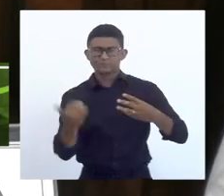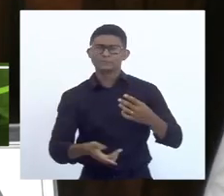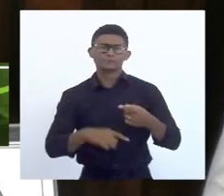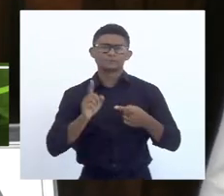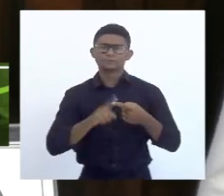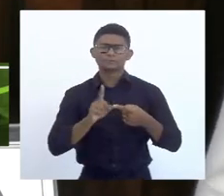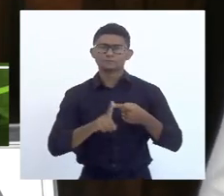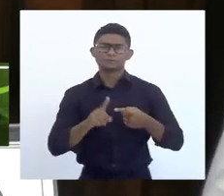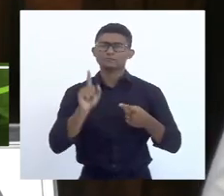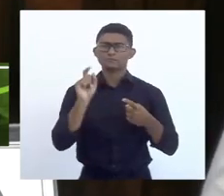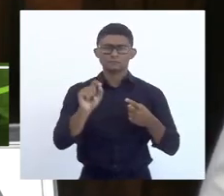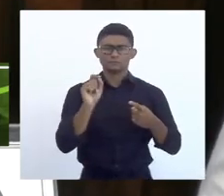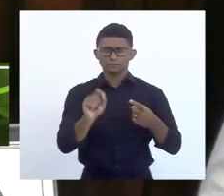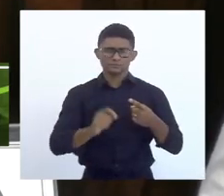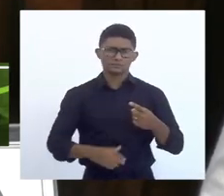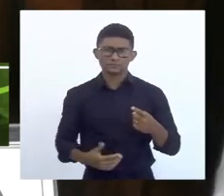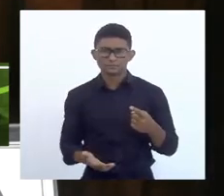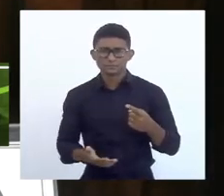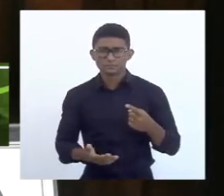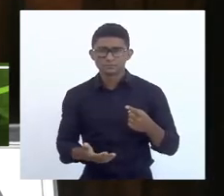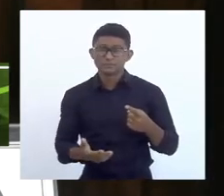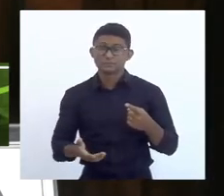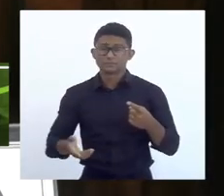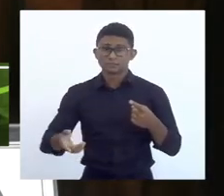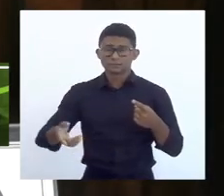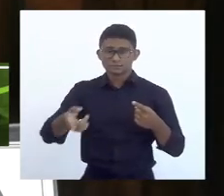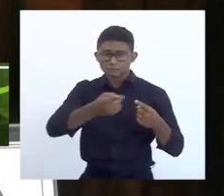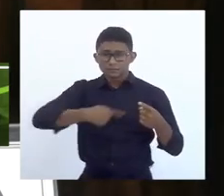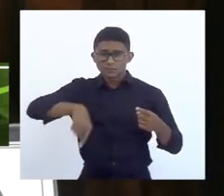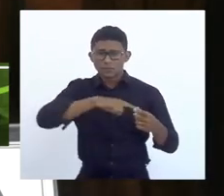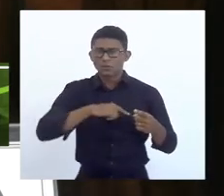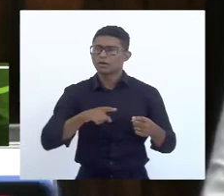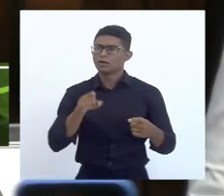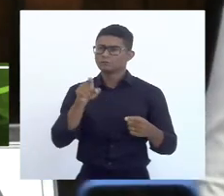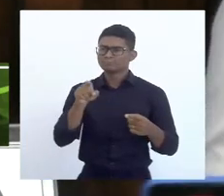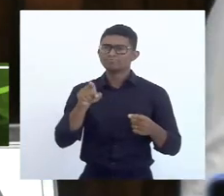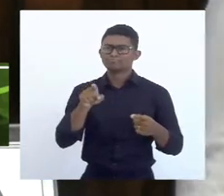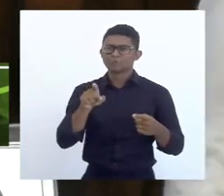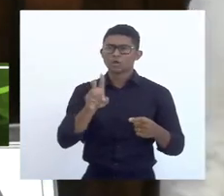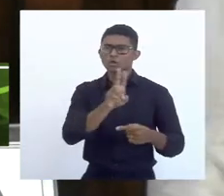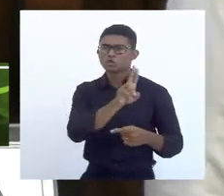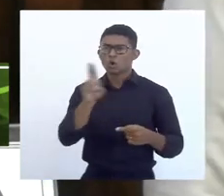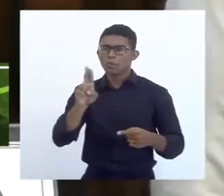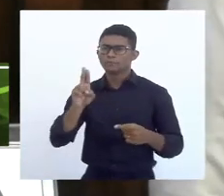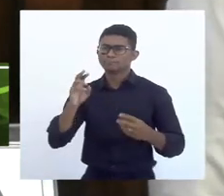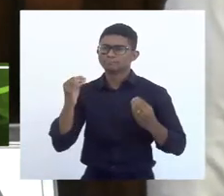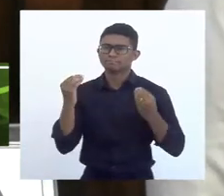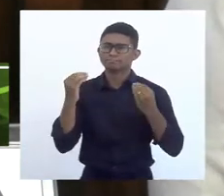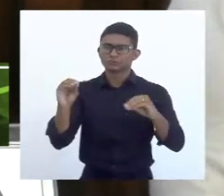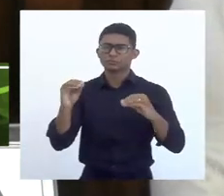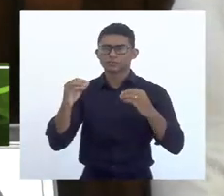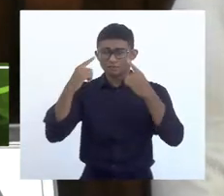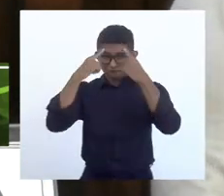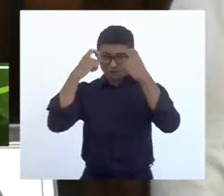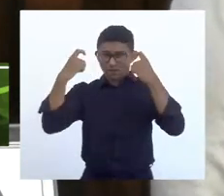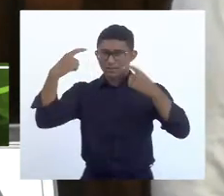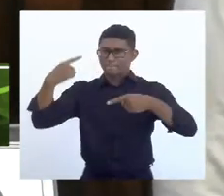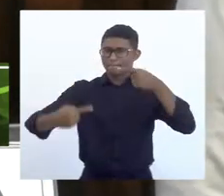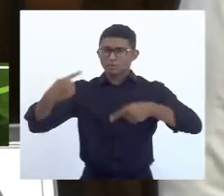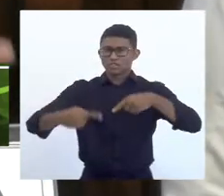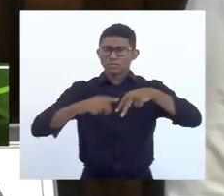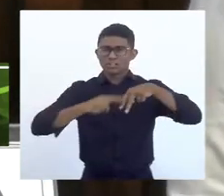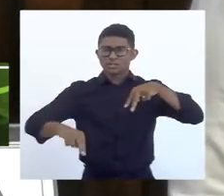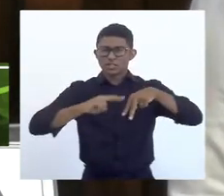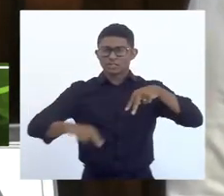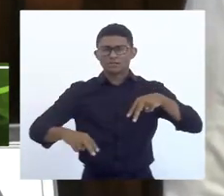é, bom, qual a importância de nós termos dado nome à violência política de gênero? Talvez vocês não tenham ideia, as mais